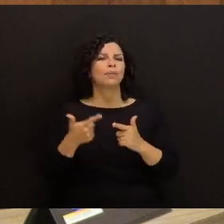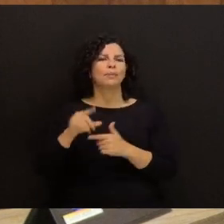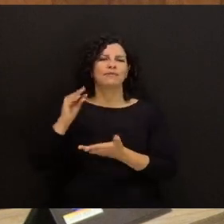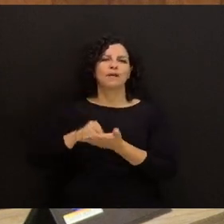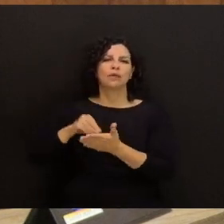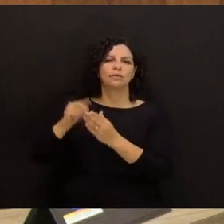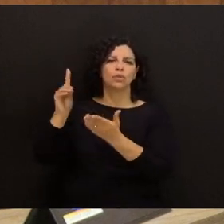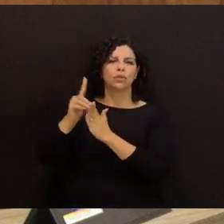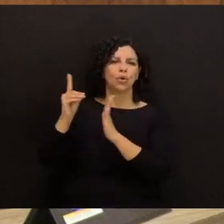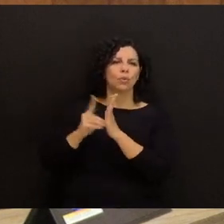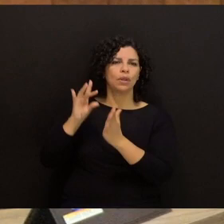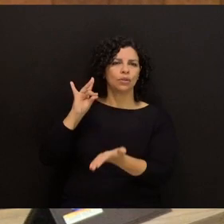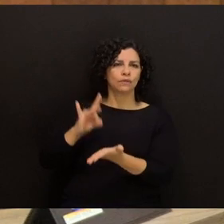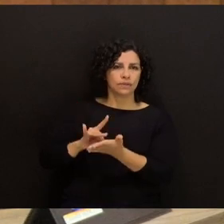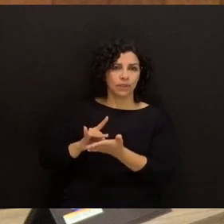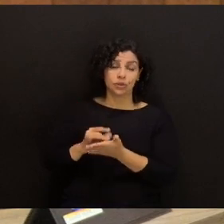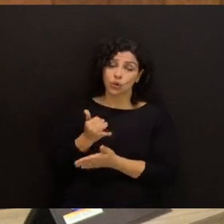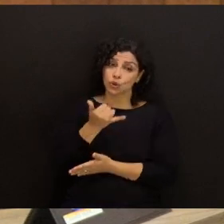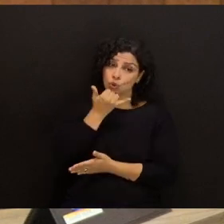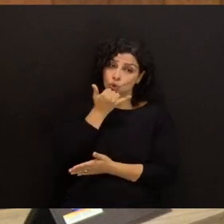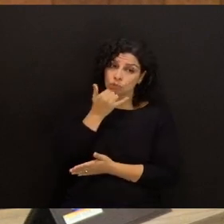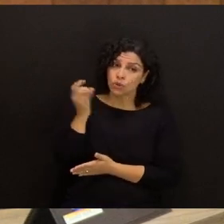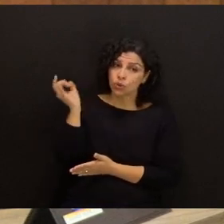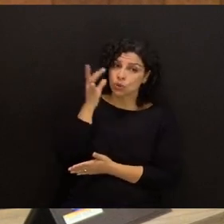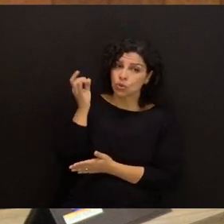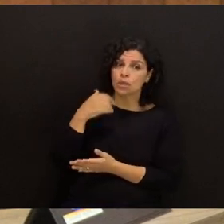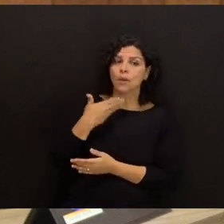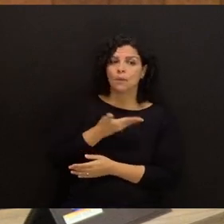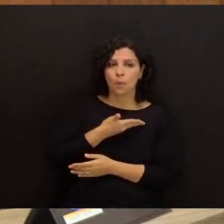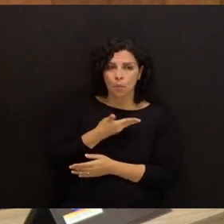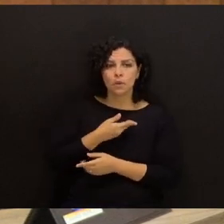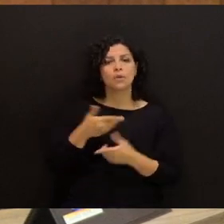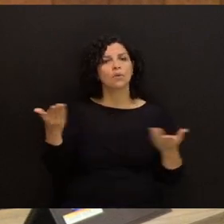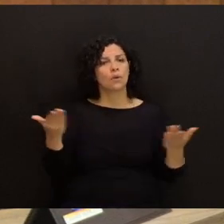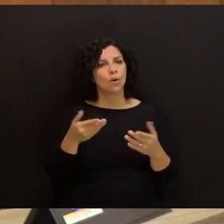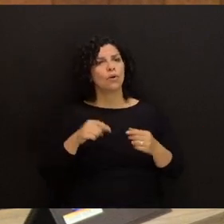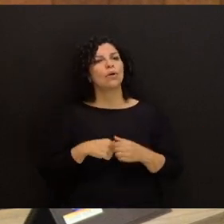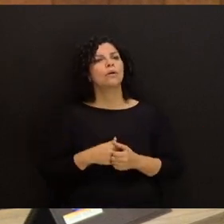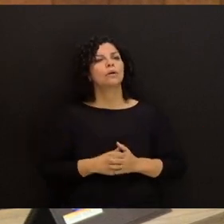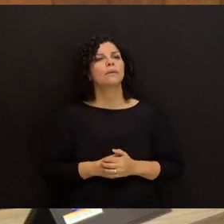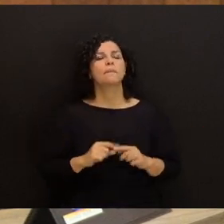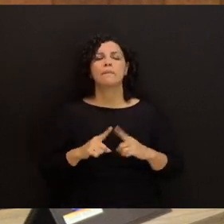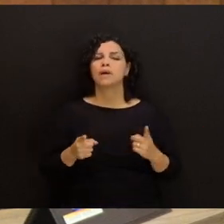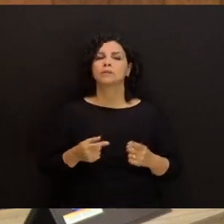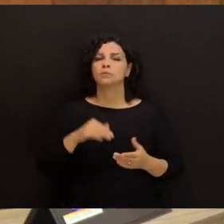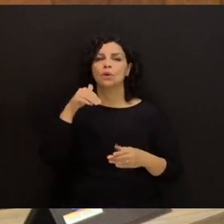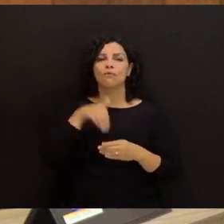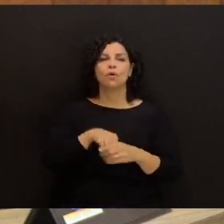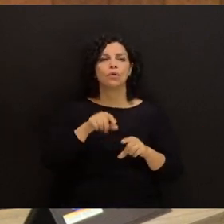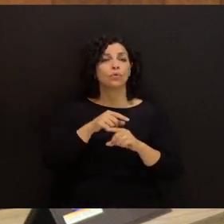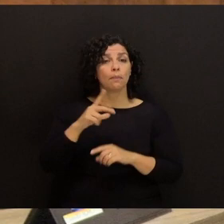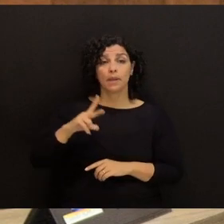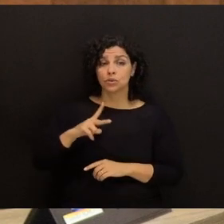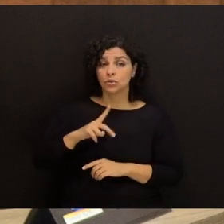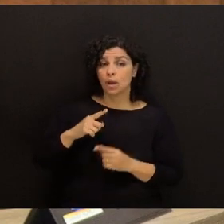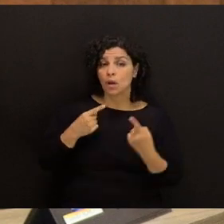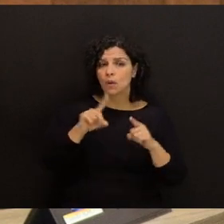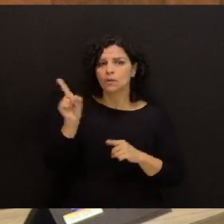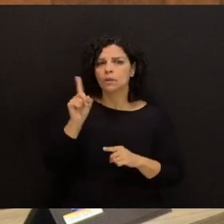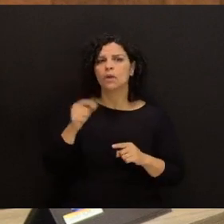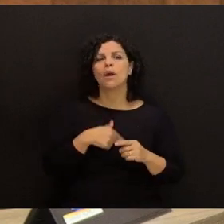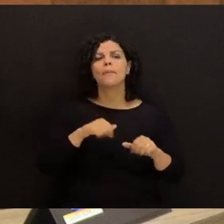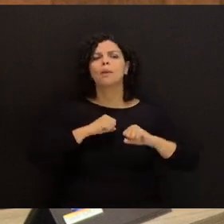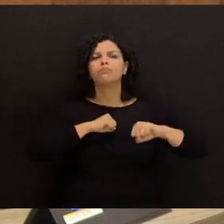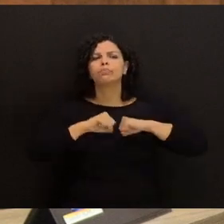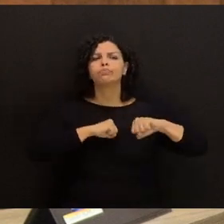me perdoe no meu nome é Vereador Juliano Martins colega do mas o meu voto Não é pessoal é com relação